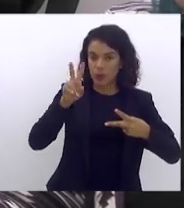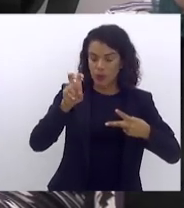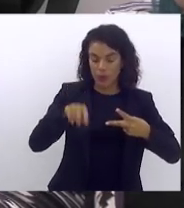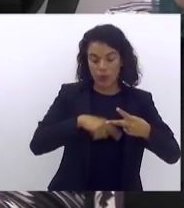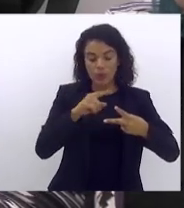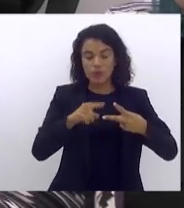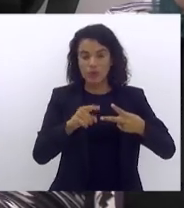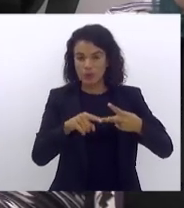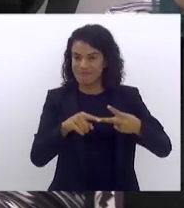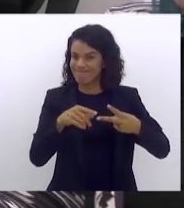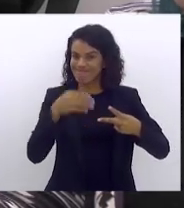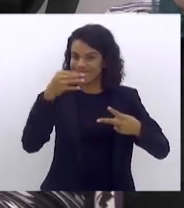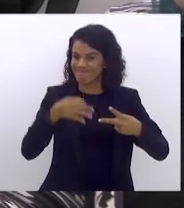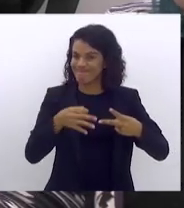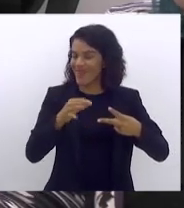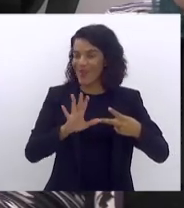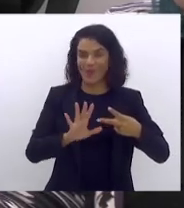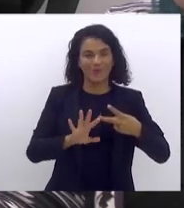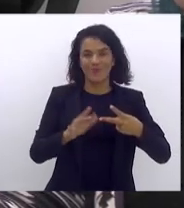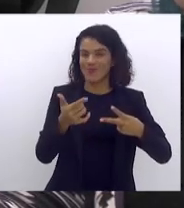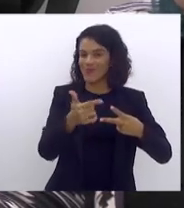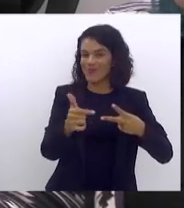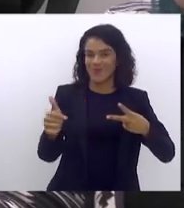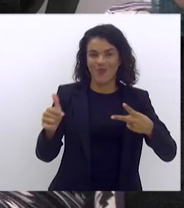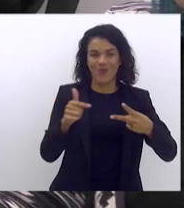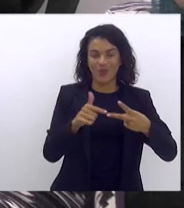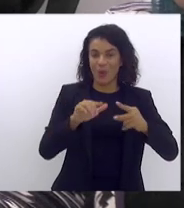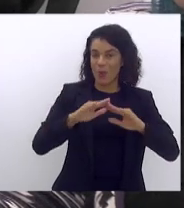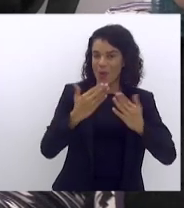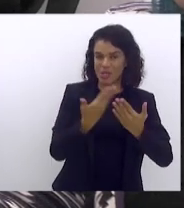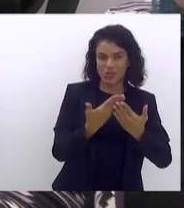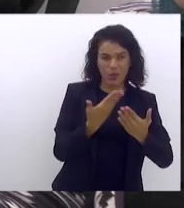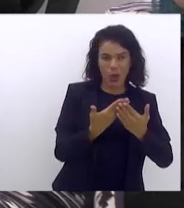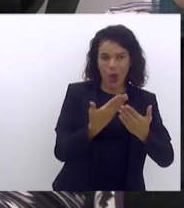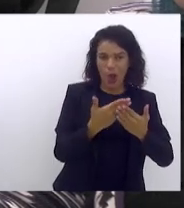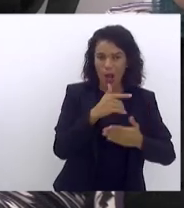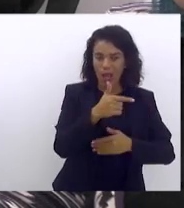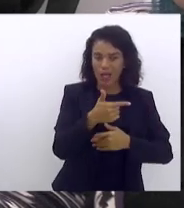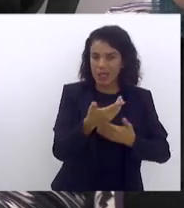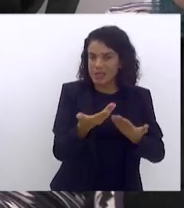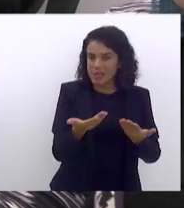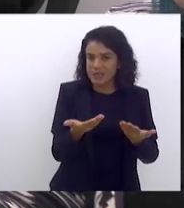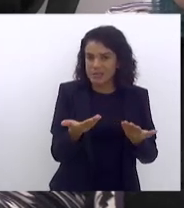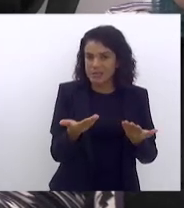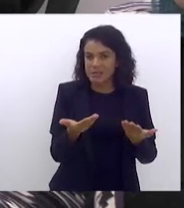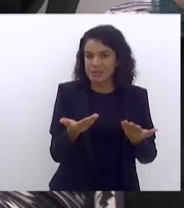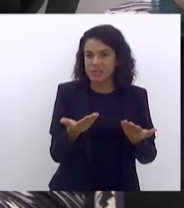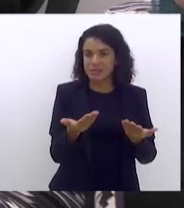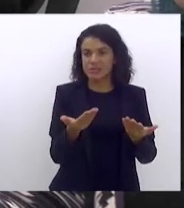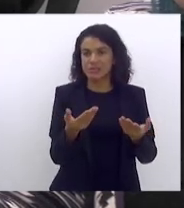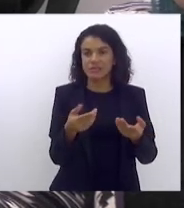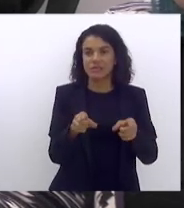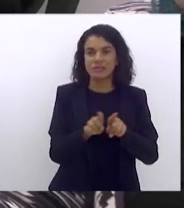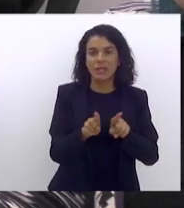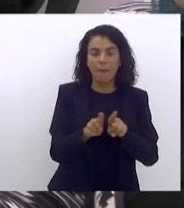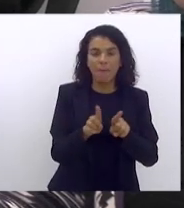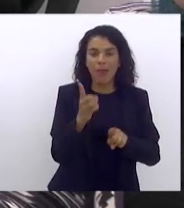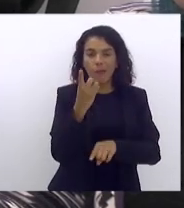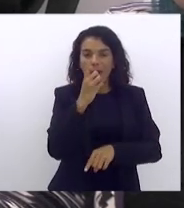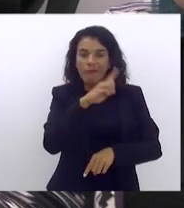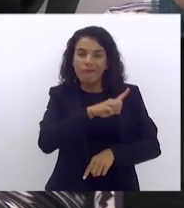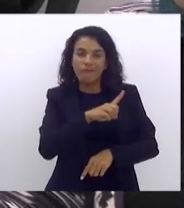O segundo, sinceramente, me parece que o estabelecimento desse tipo de procedimento e uma eventual